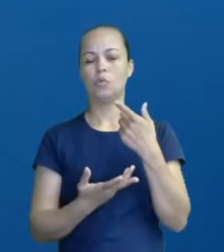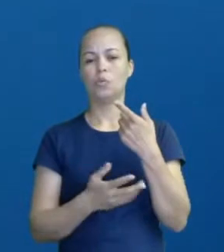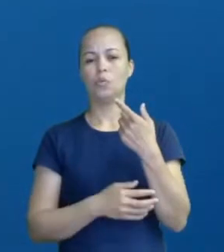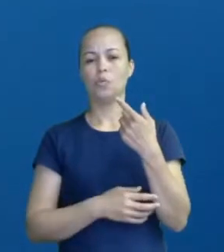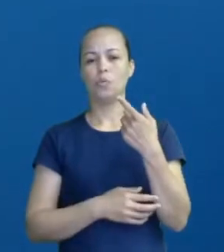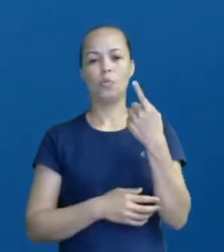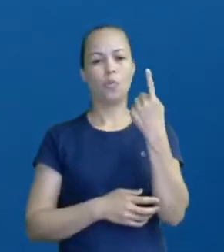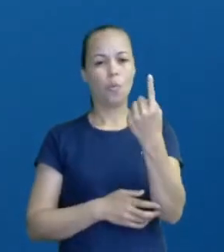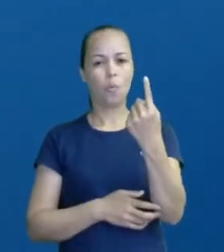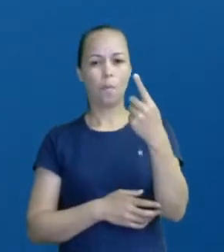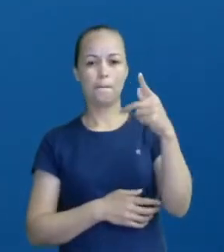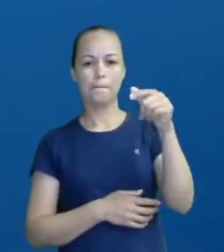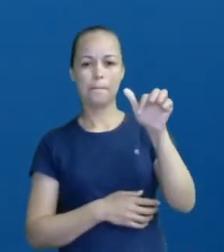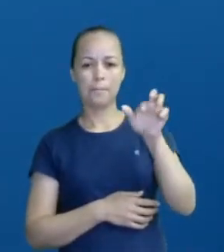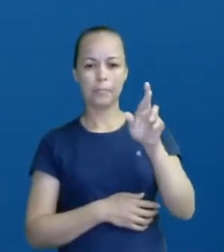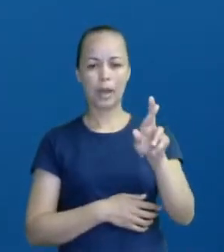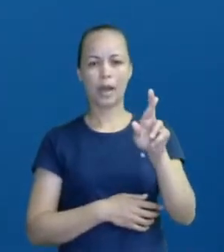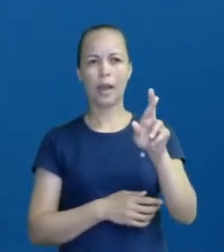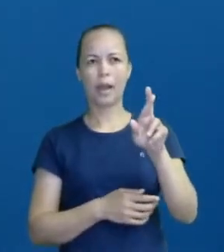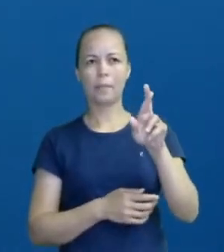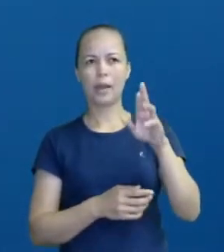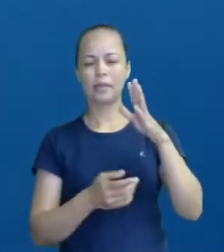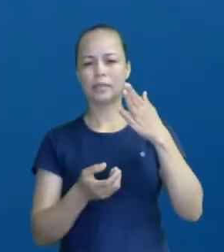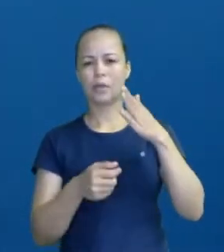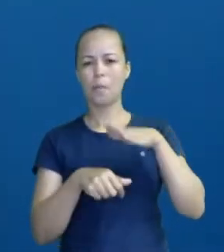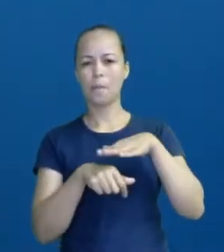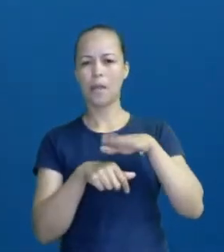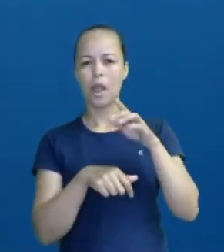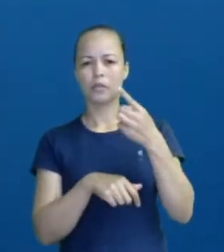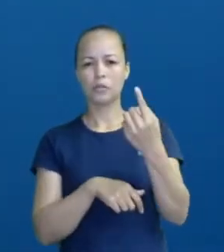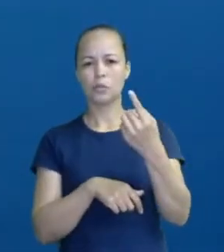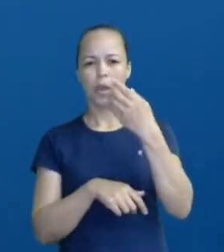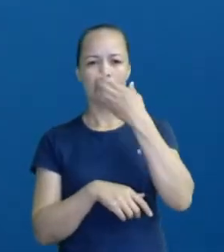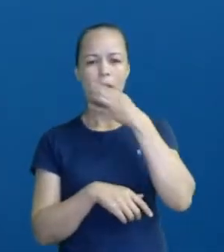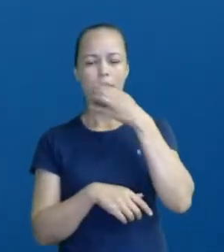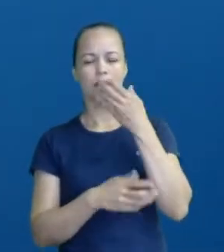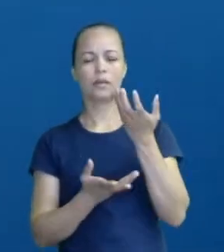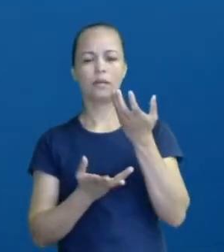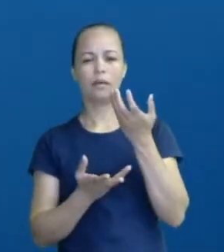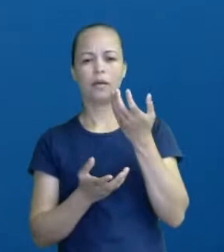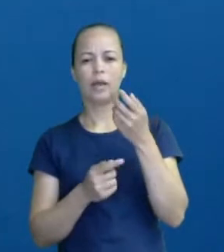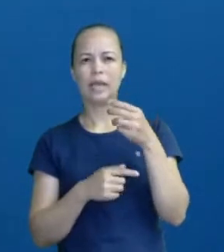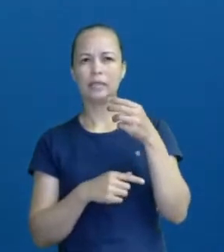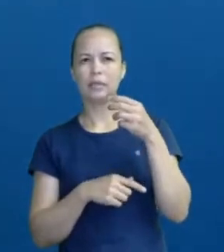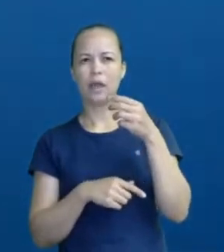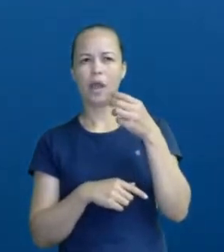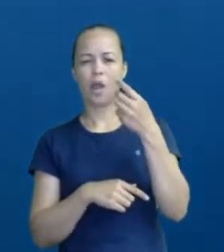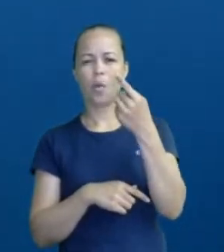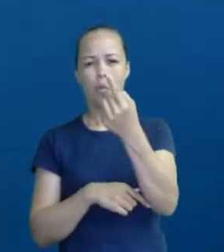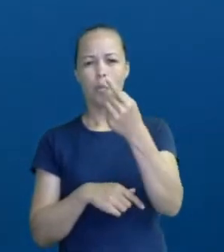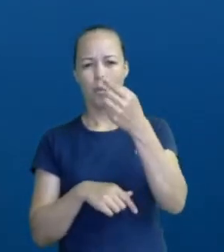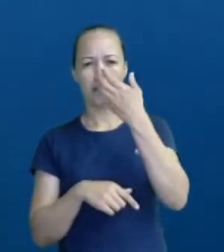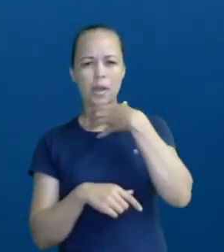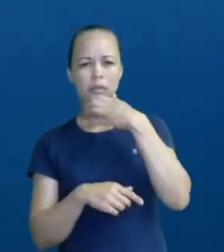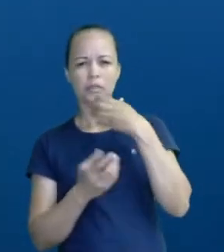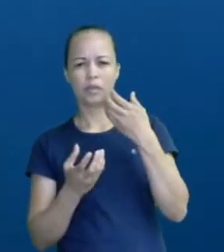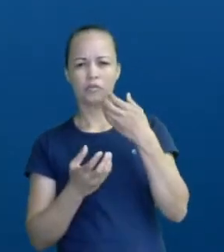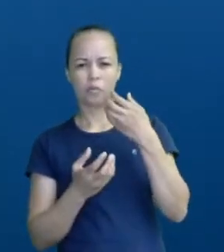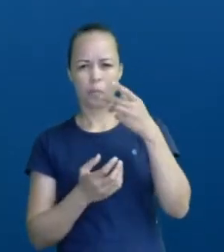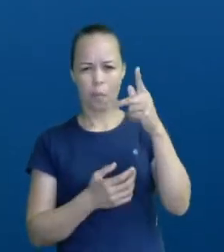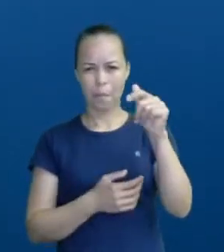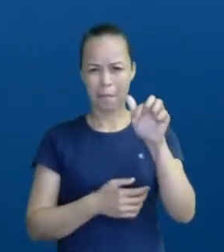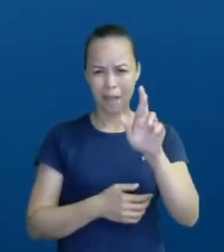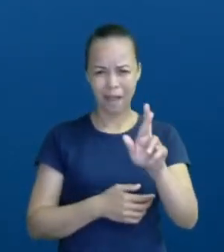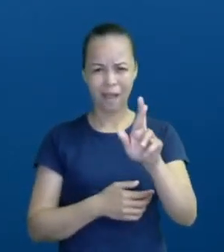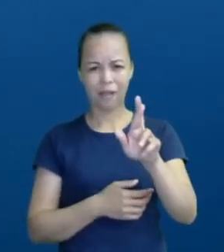um par. Apareceu mais uma maçã. Essa uma maçã aqui formou um